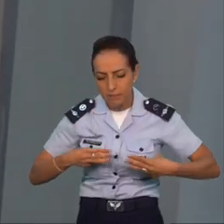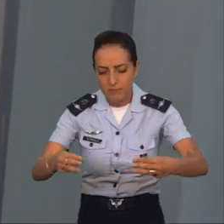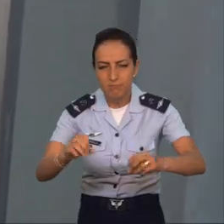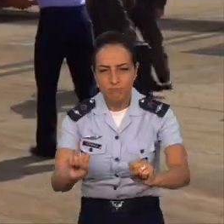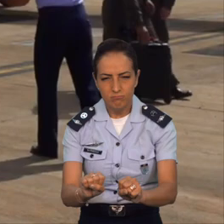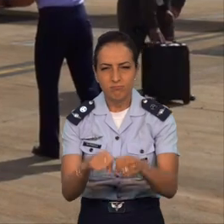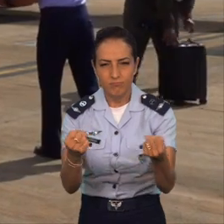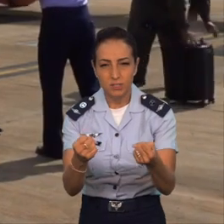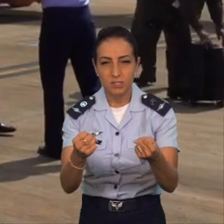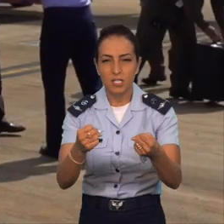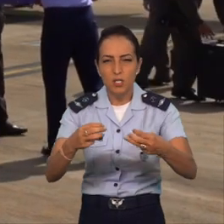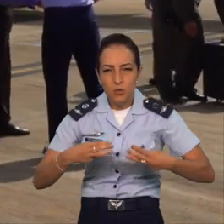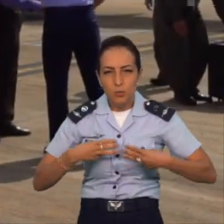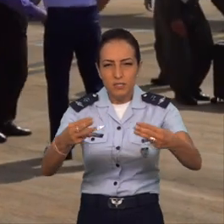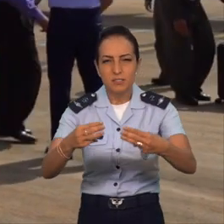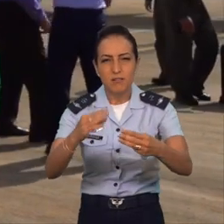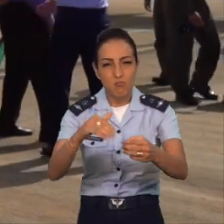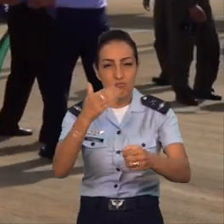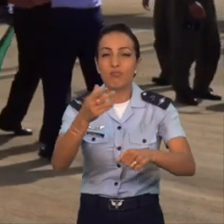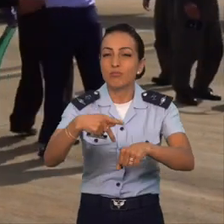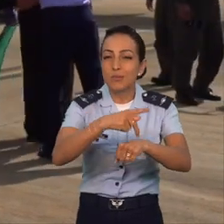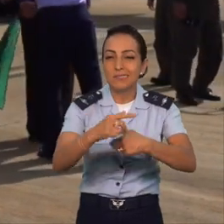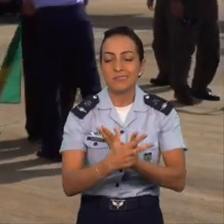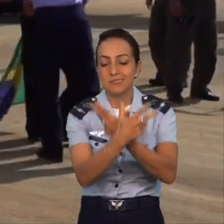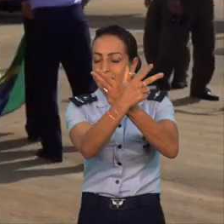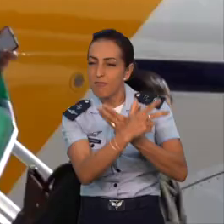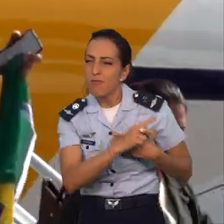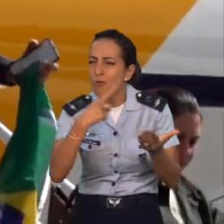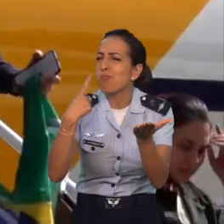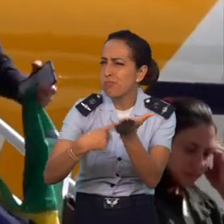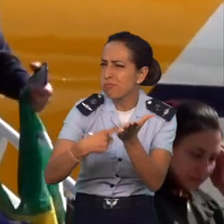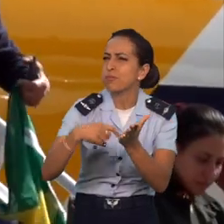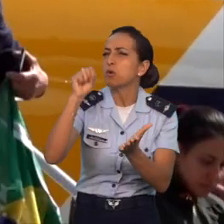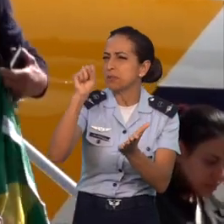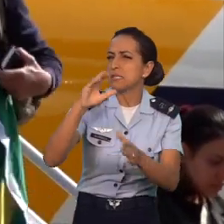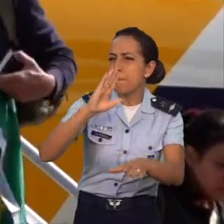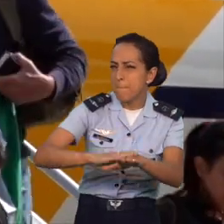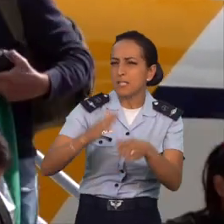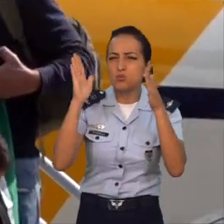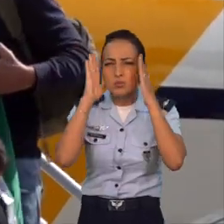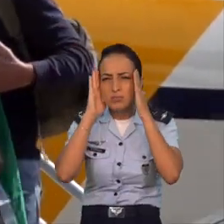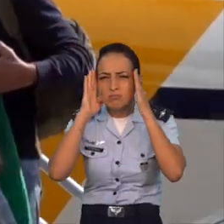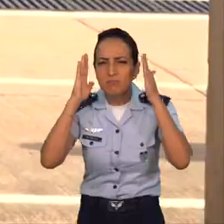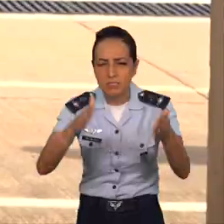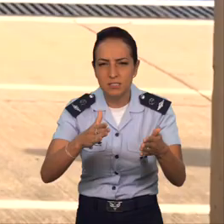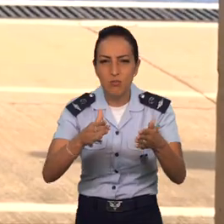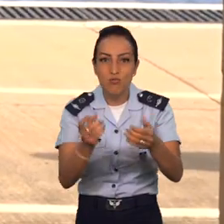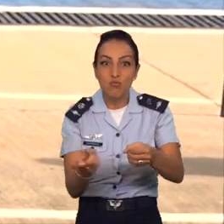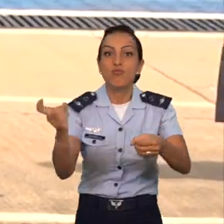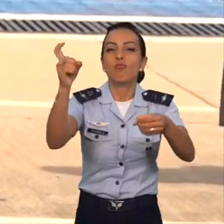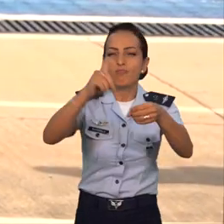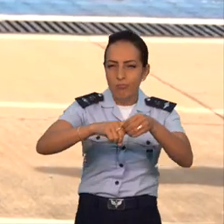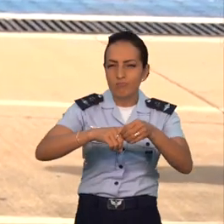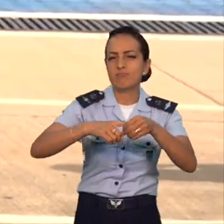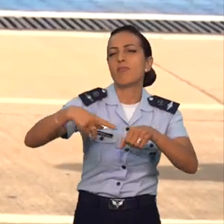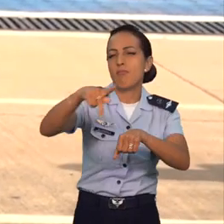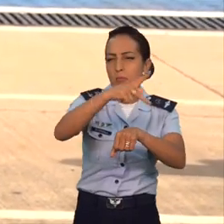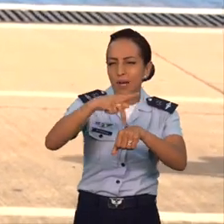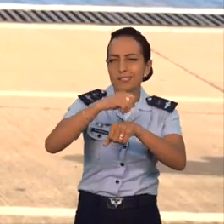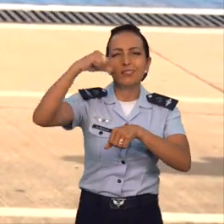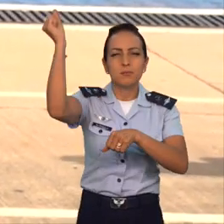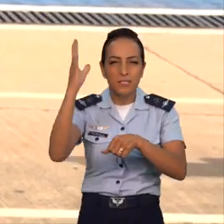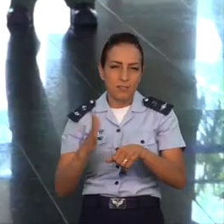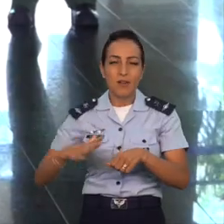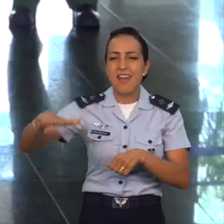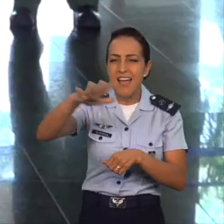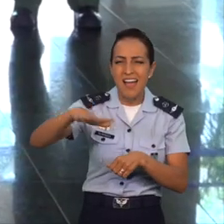Defesa, do Ministério das Relações Exteriores e da FAB, cumpriu assim mais uma missão de repatriação de brasileiros